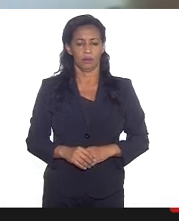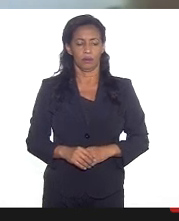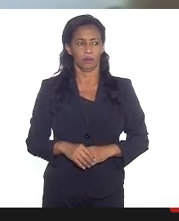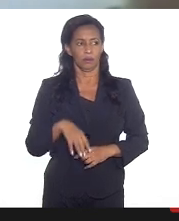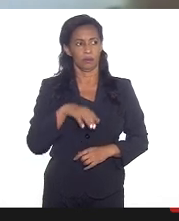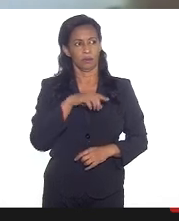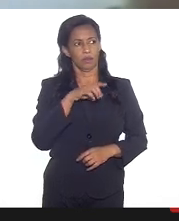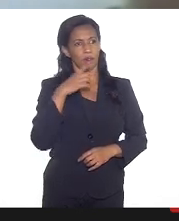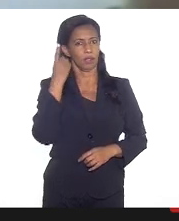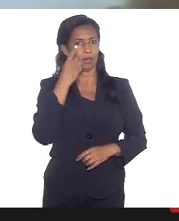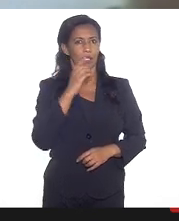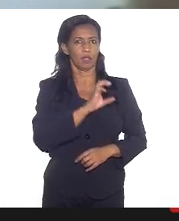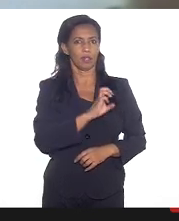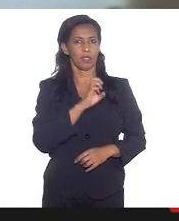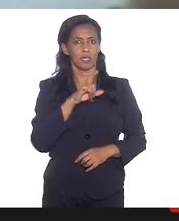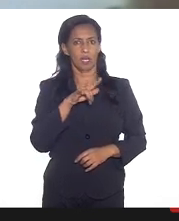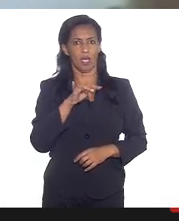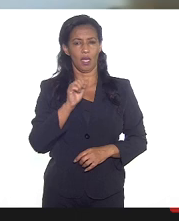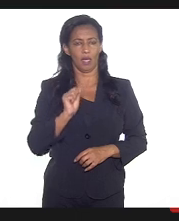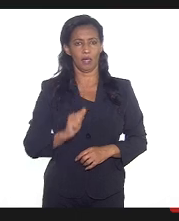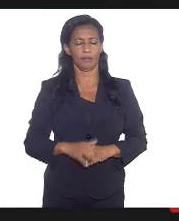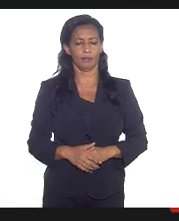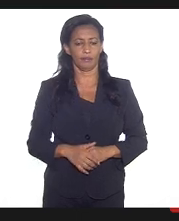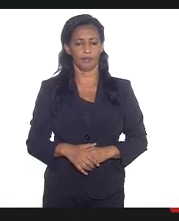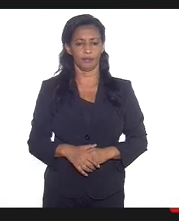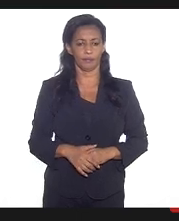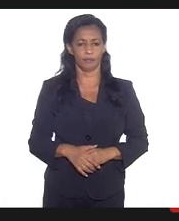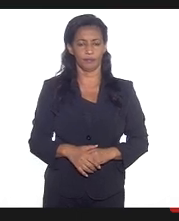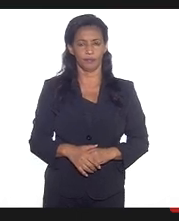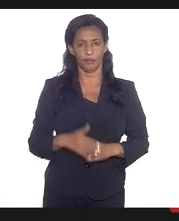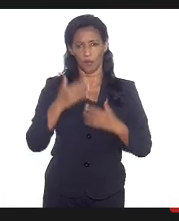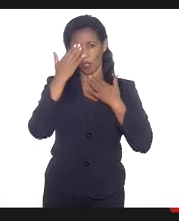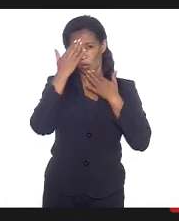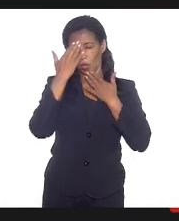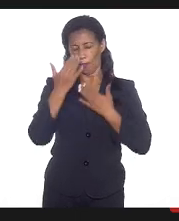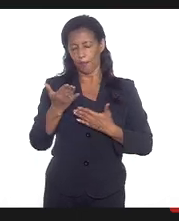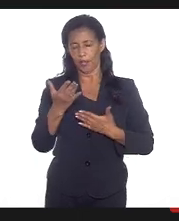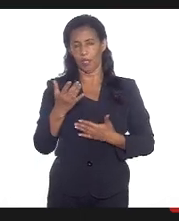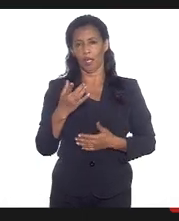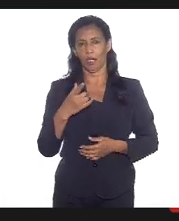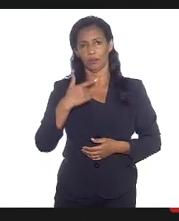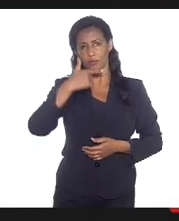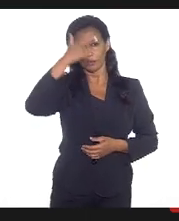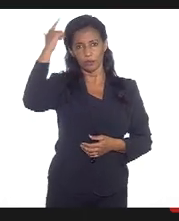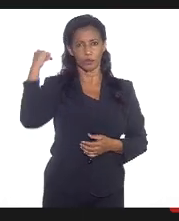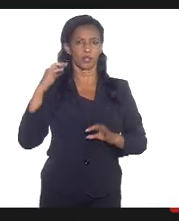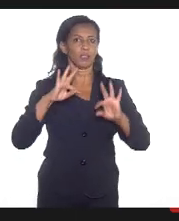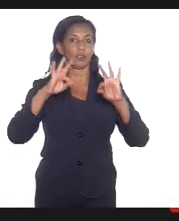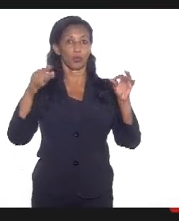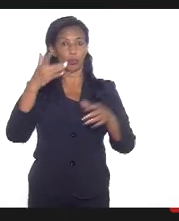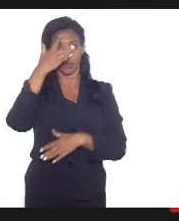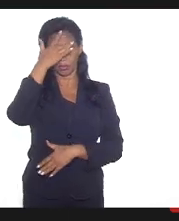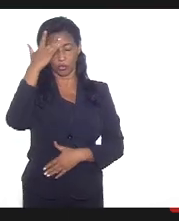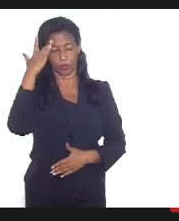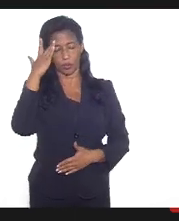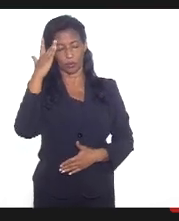Célia Jordão. Obrigada, deputado Luiz. Saudar aqui, né, a todos os participantes.